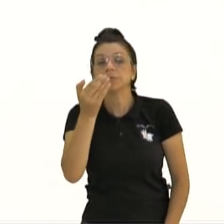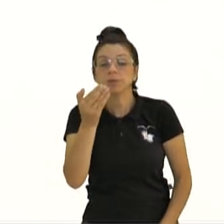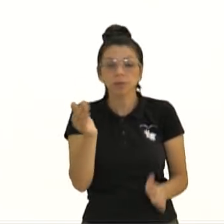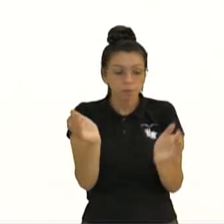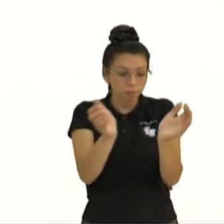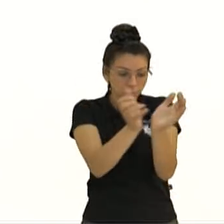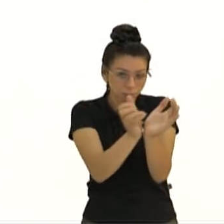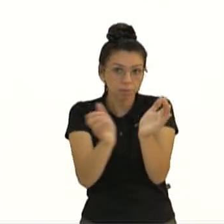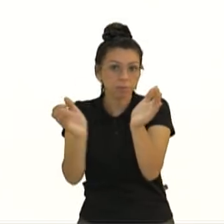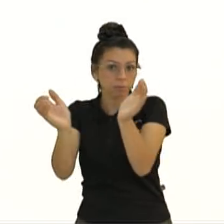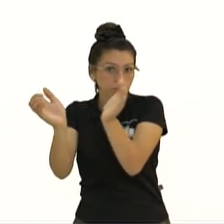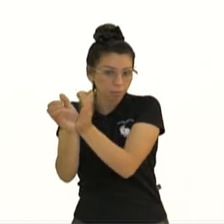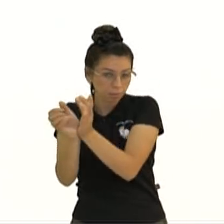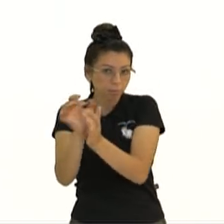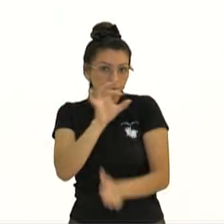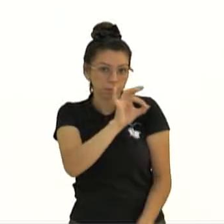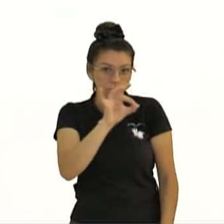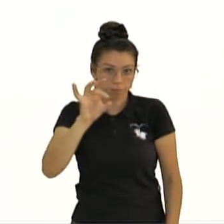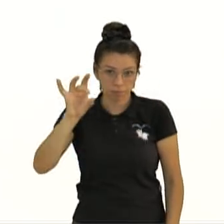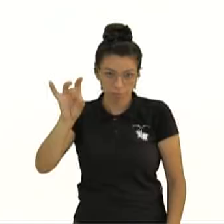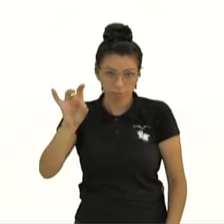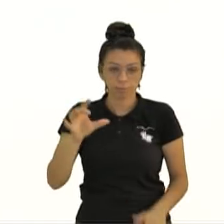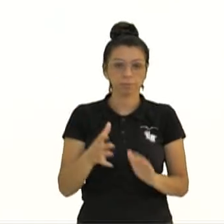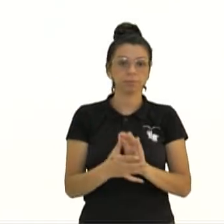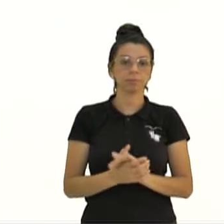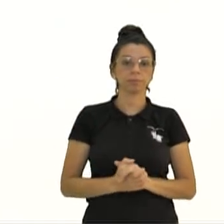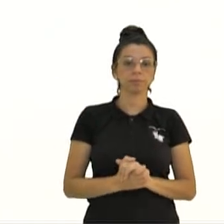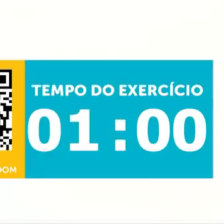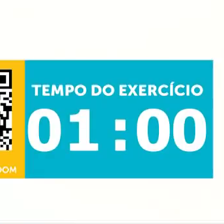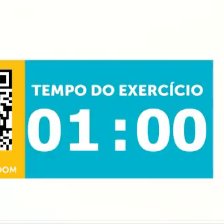você classifique cada uma delas.